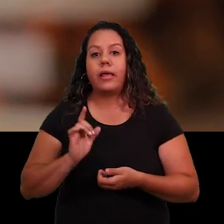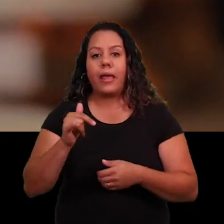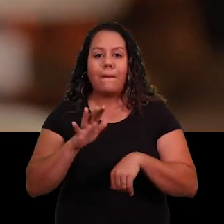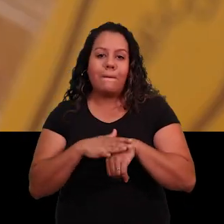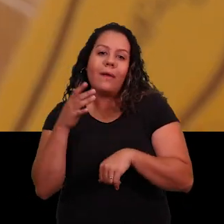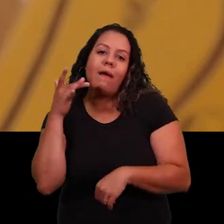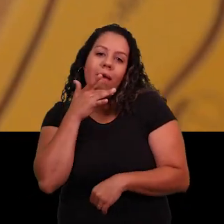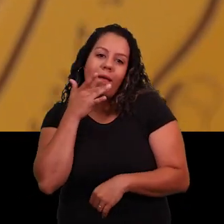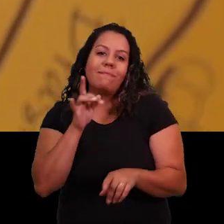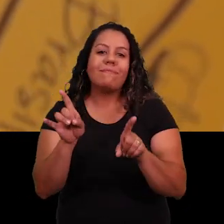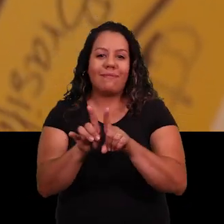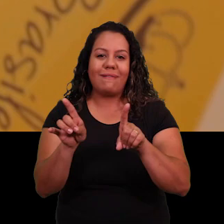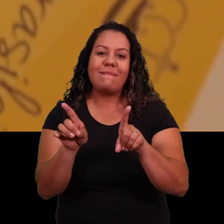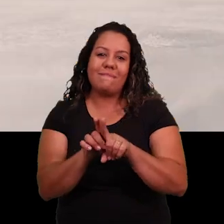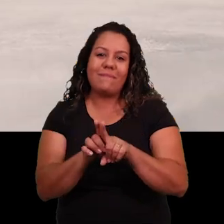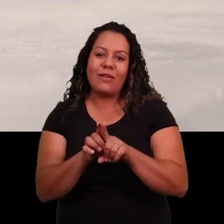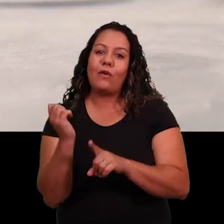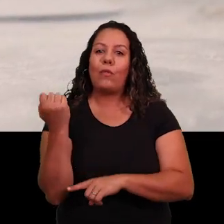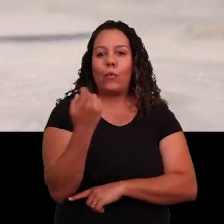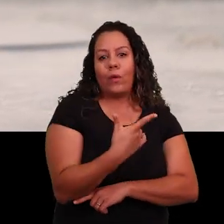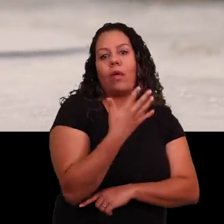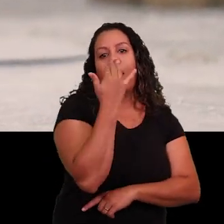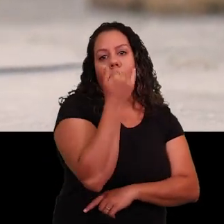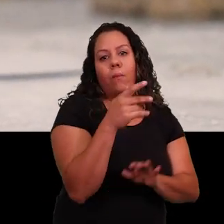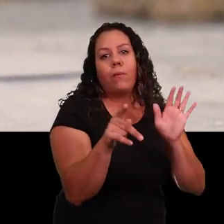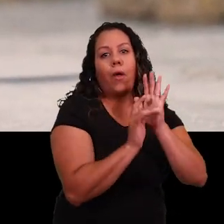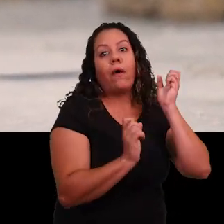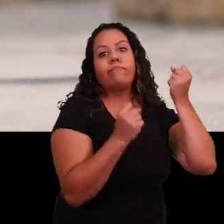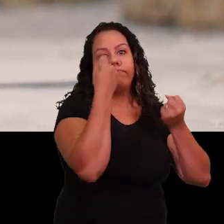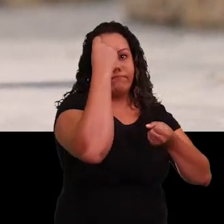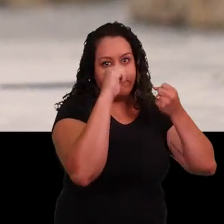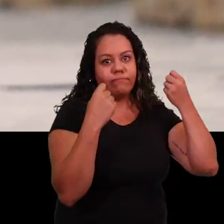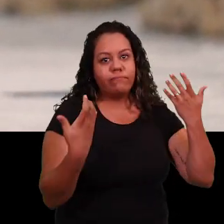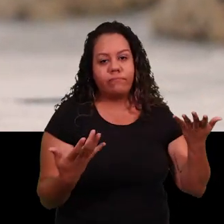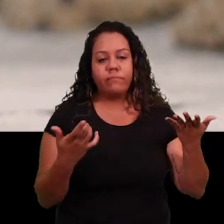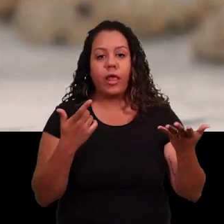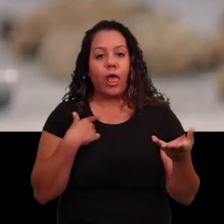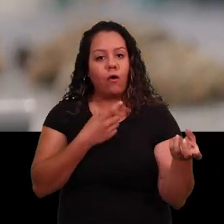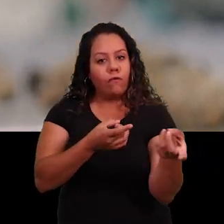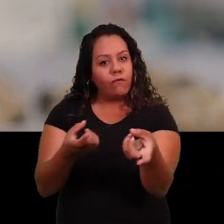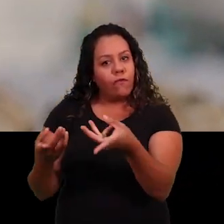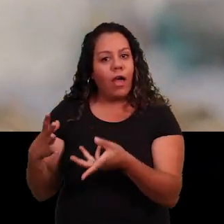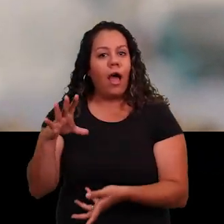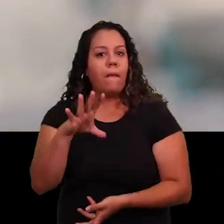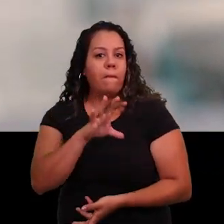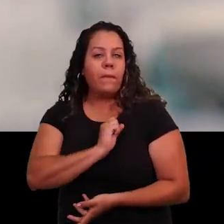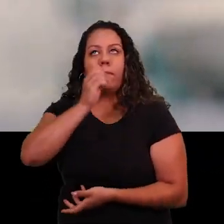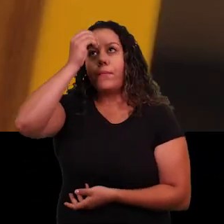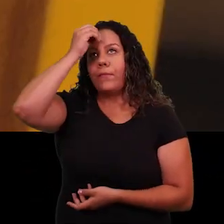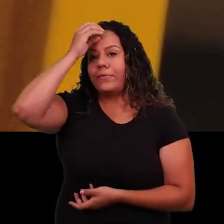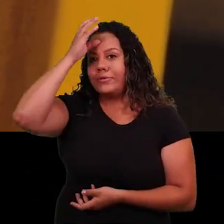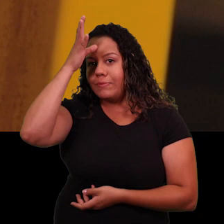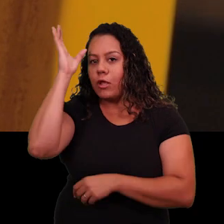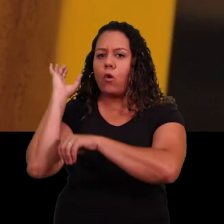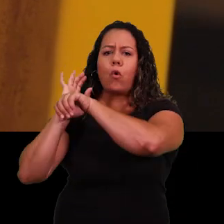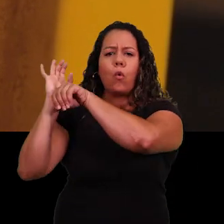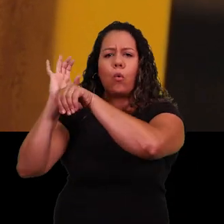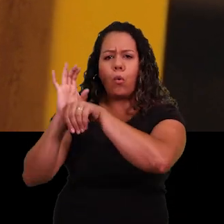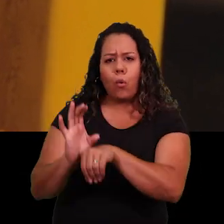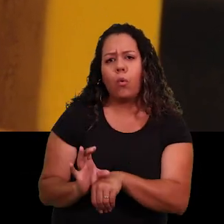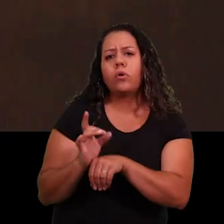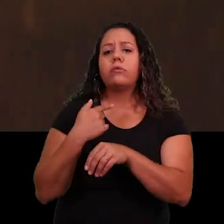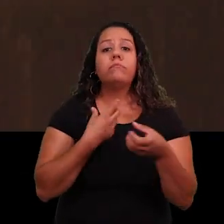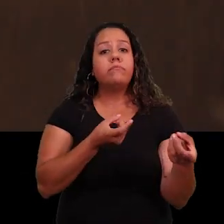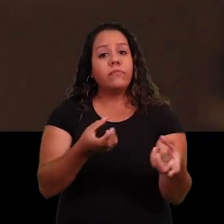de nutrientes muito maior e é muito mais palatável também, muito mais gostoso do que um alimento industrializado. Eu vendo meu amor,